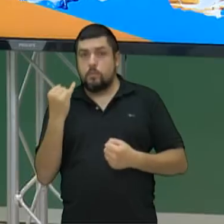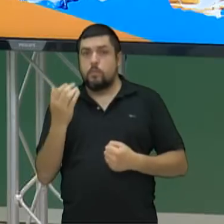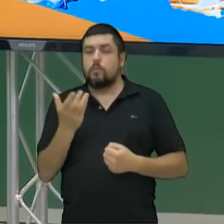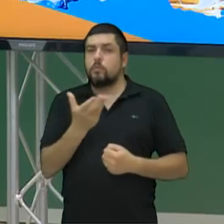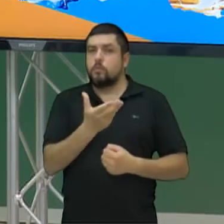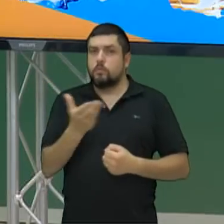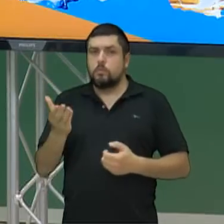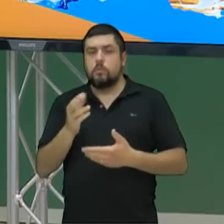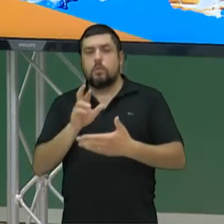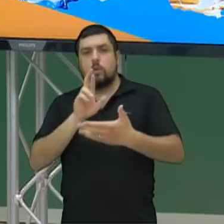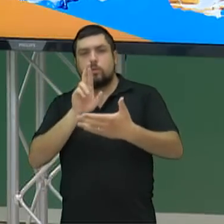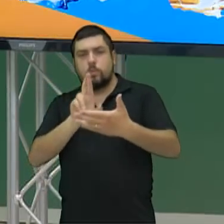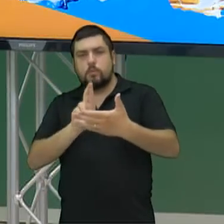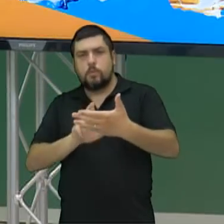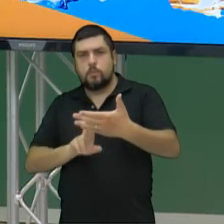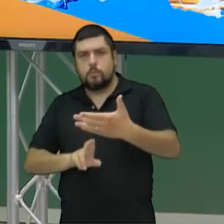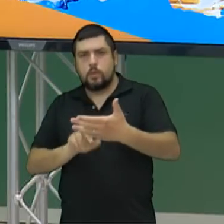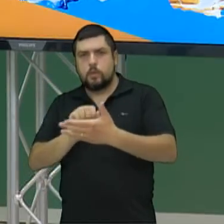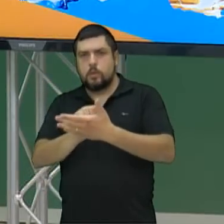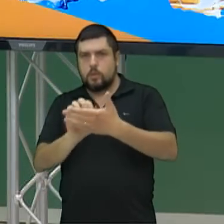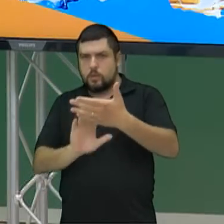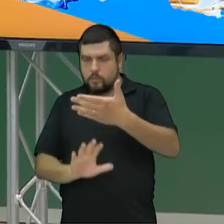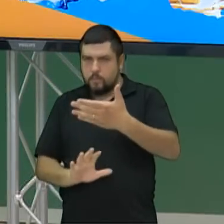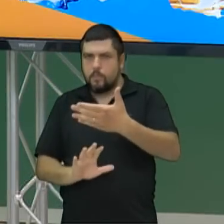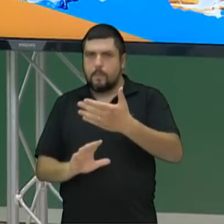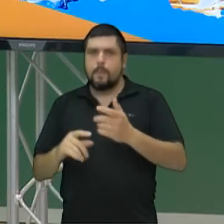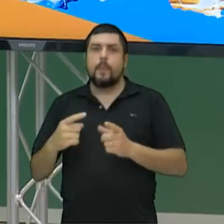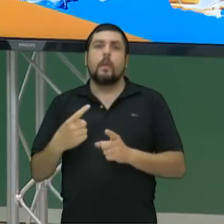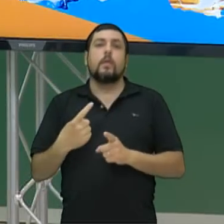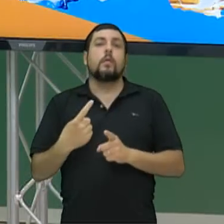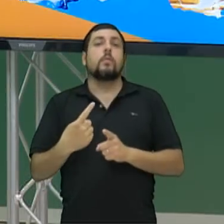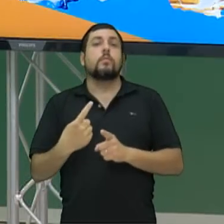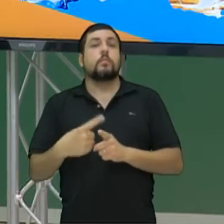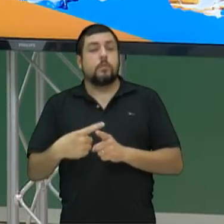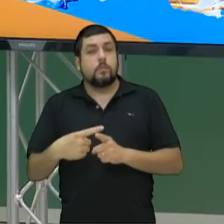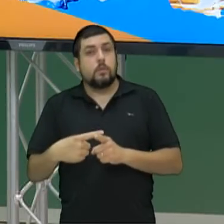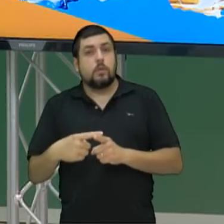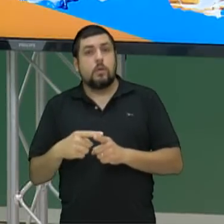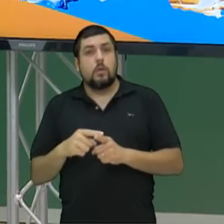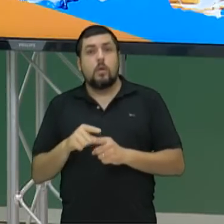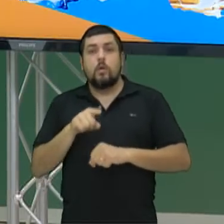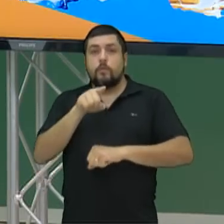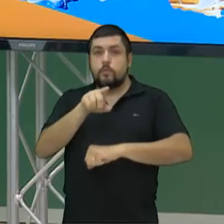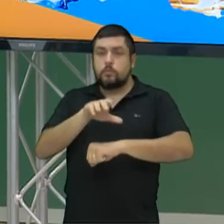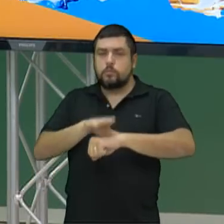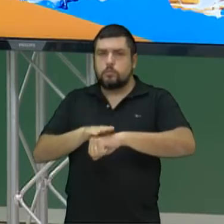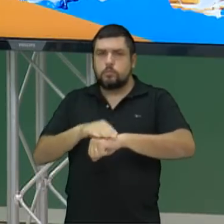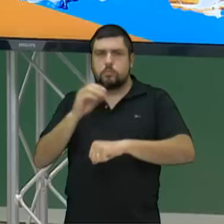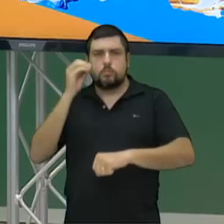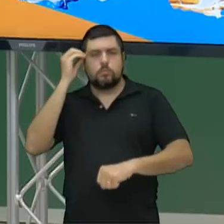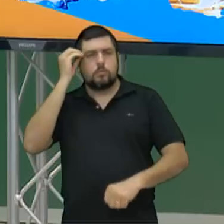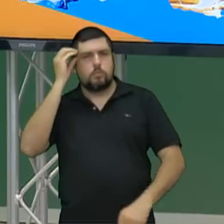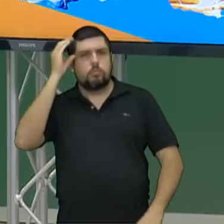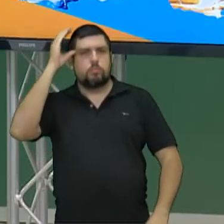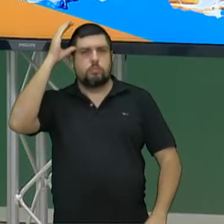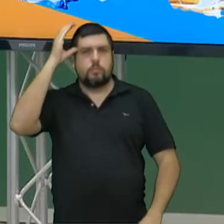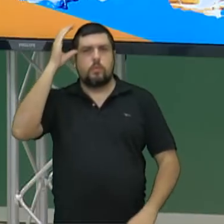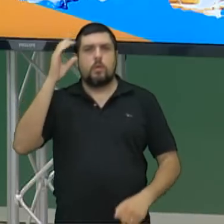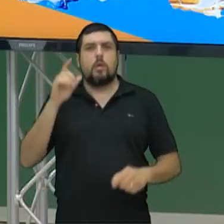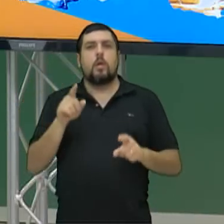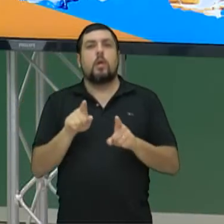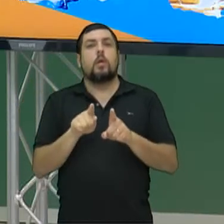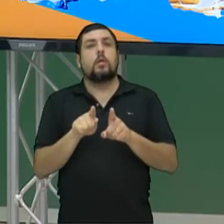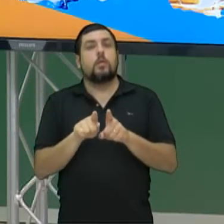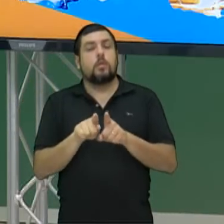atividades, tá, pessoal? É muito importante mesmo, porque além de você estar contribuindo, obviamente, para o seu conhecimento, certo? O professor de vocês aí, com